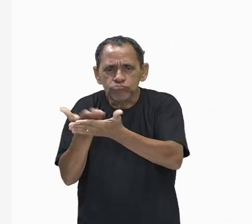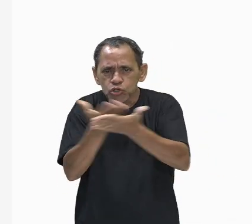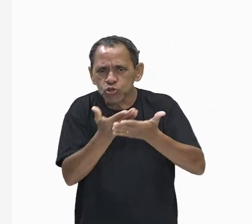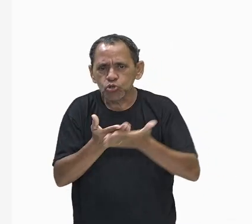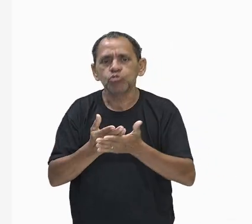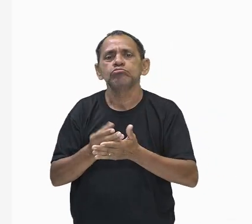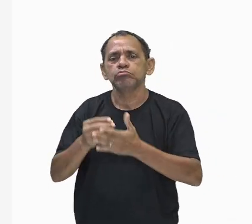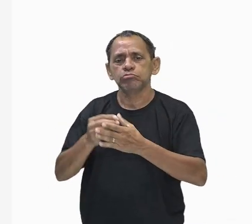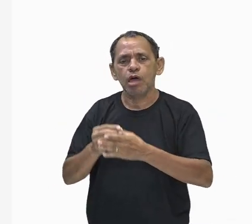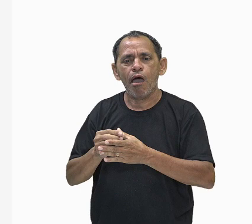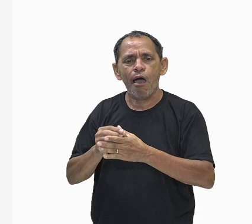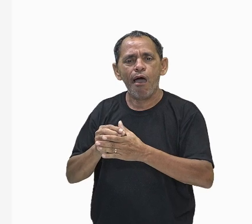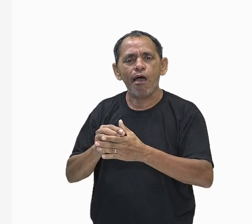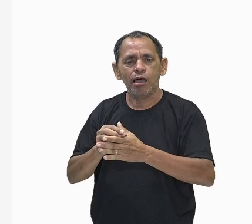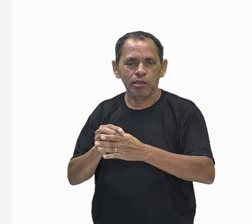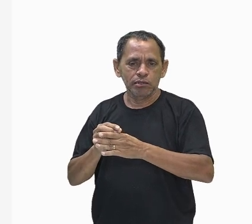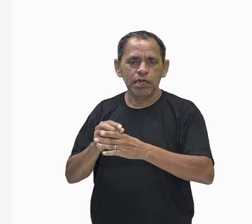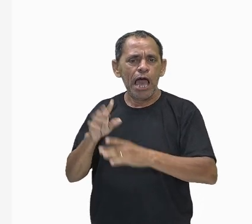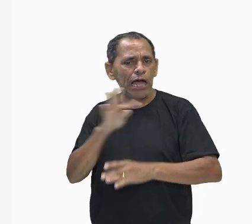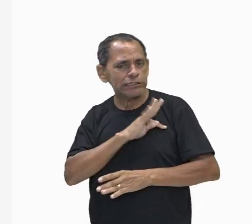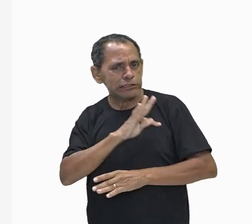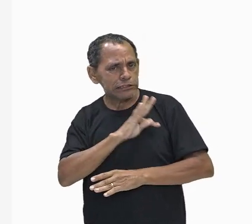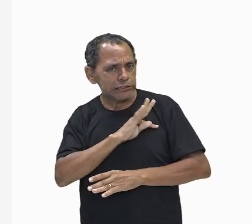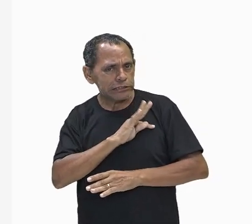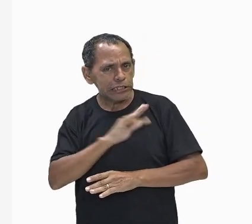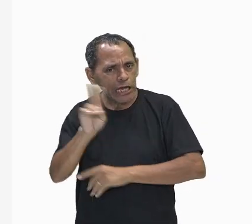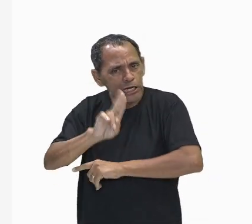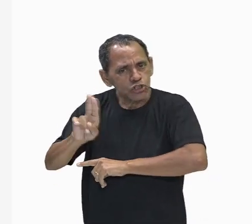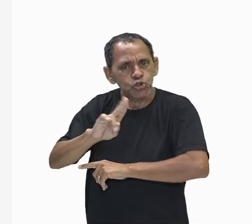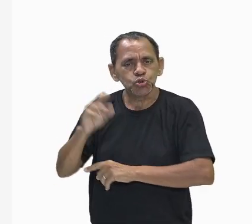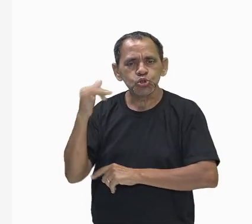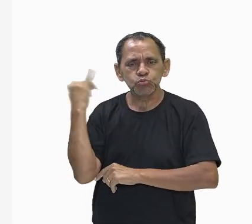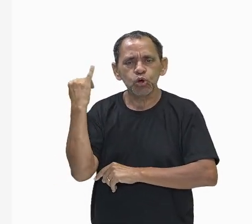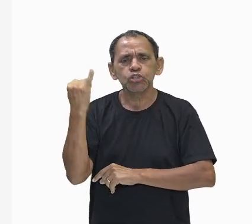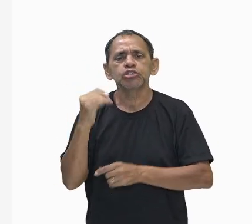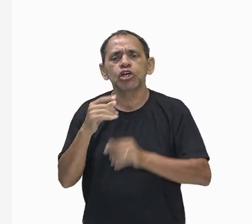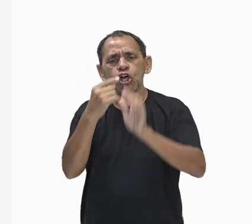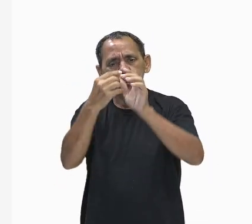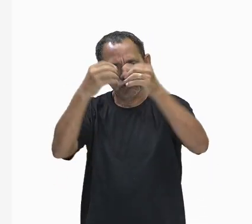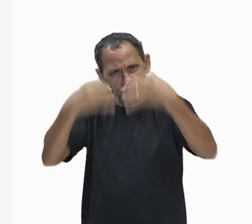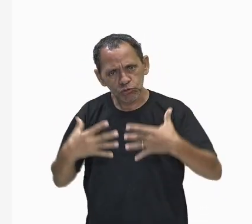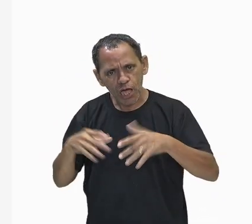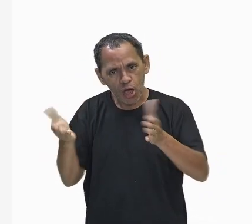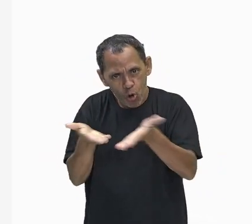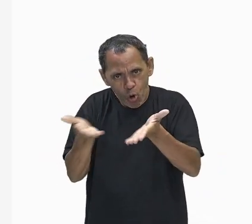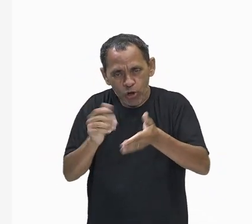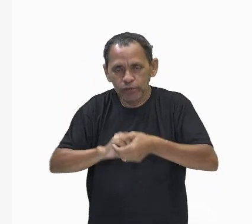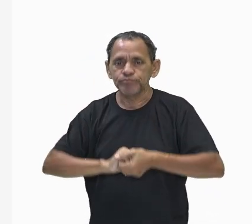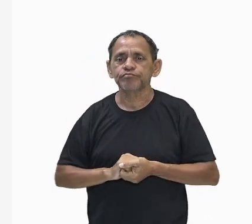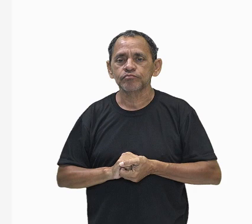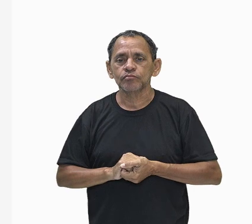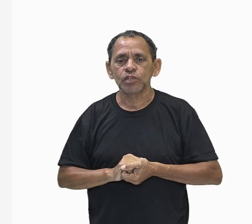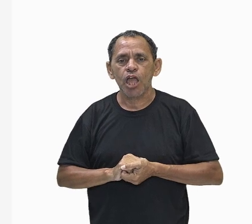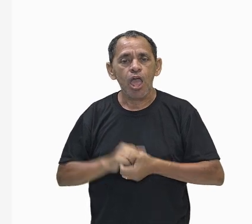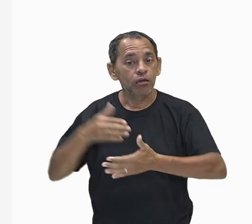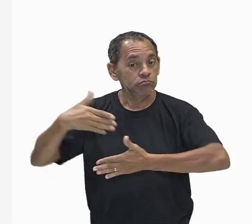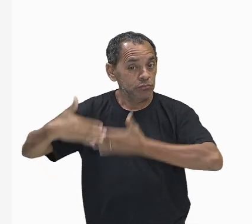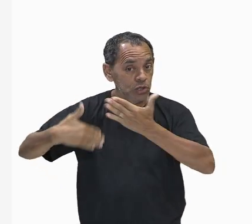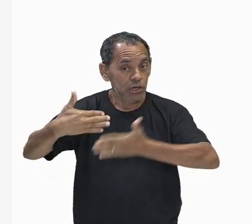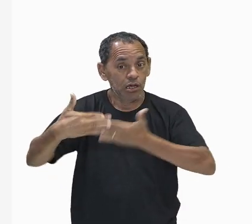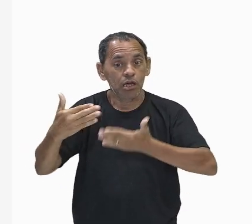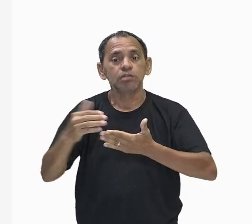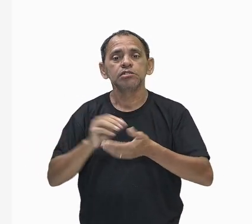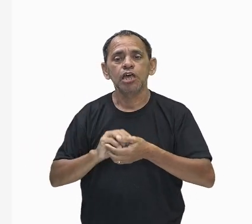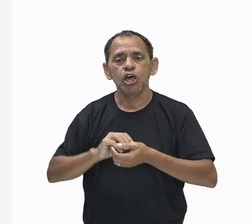em evidência a partir dessa técnica importante que eu vou explicar para vocês agora. Ela é o processo de